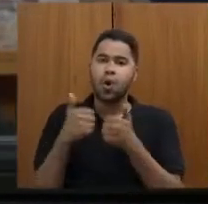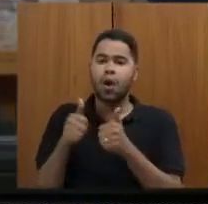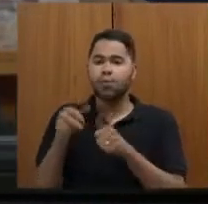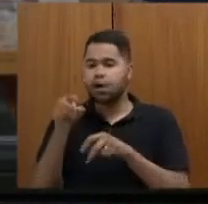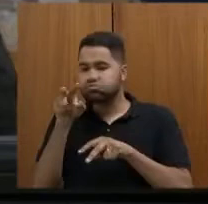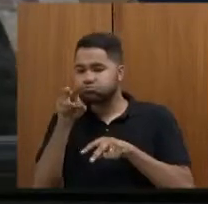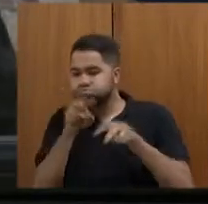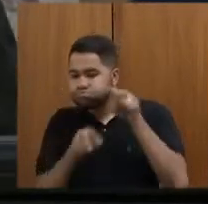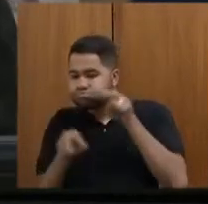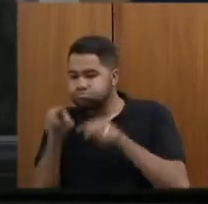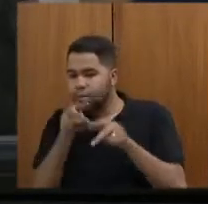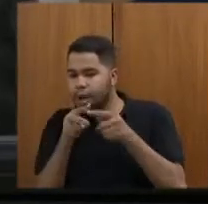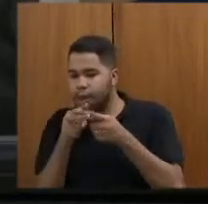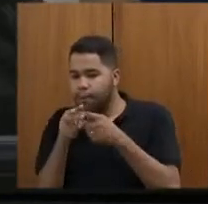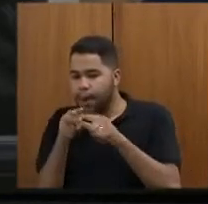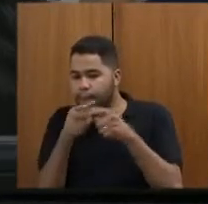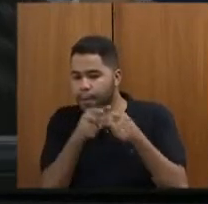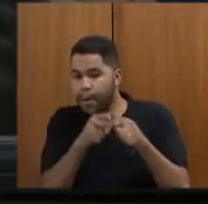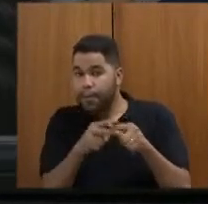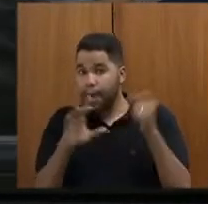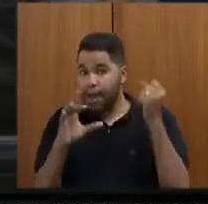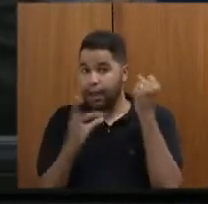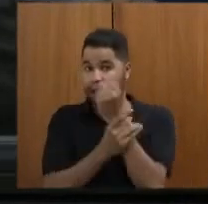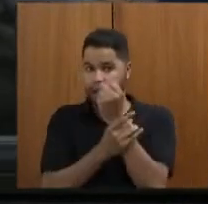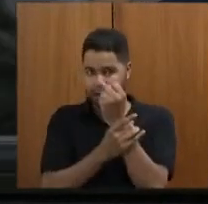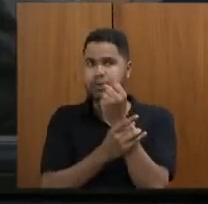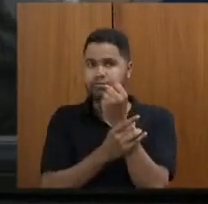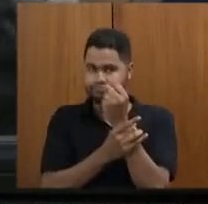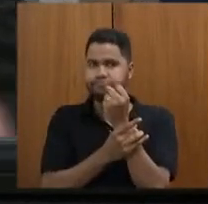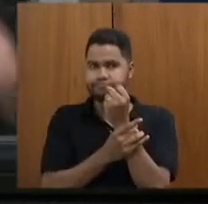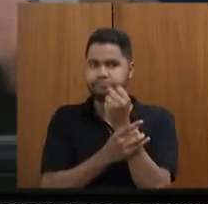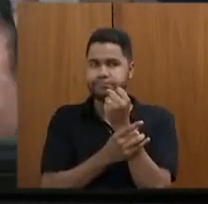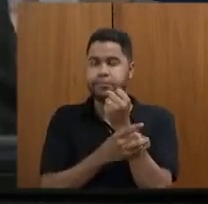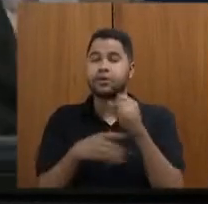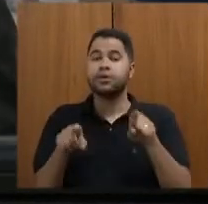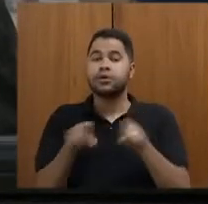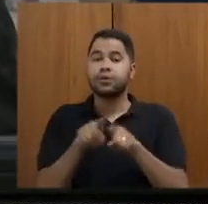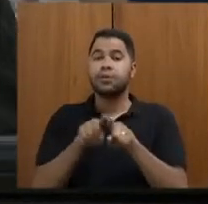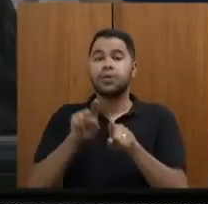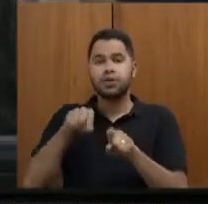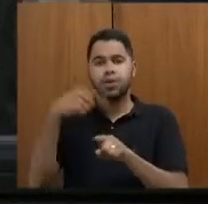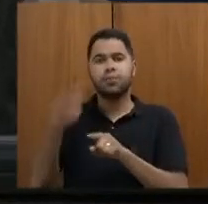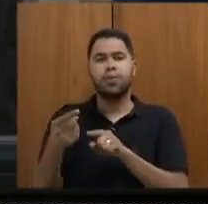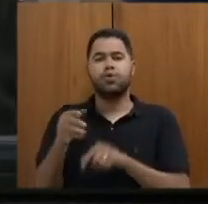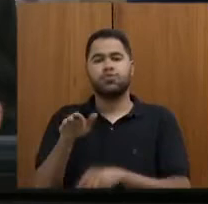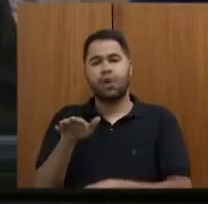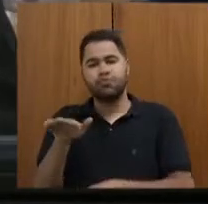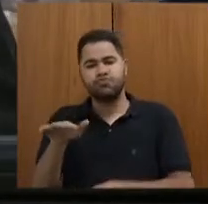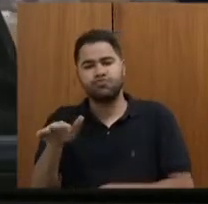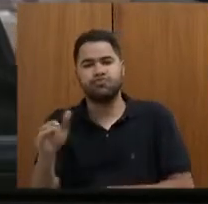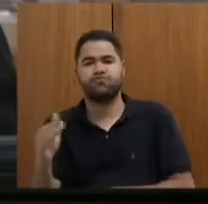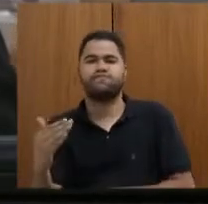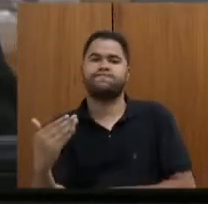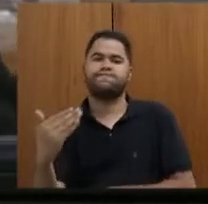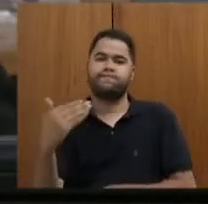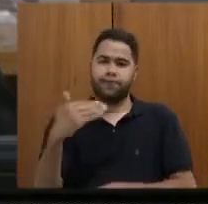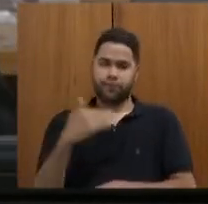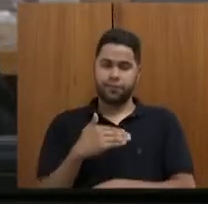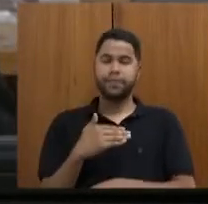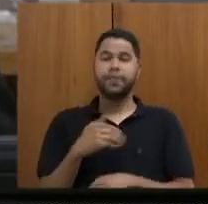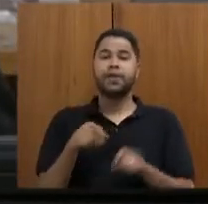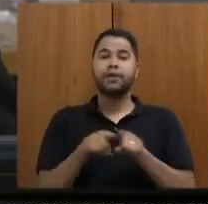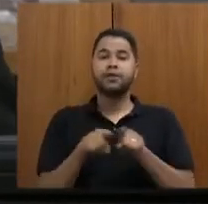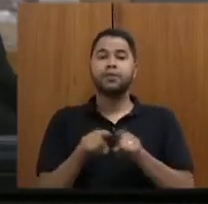revisão, tá, para garantir a segurança e as viagens, e depois ele vai retornar. Quanto, política, a questão do número